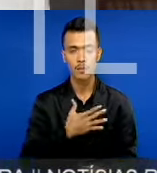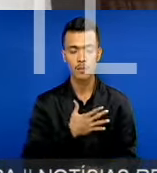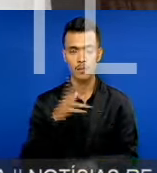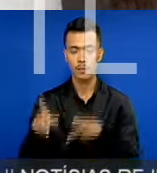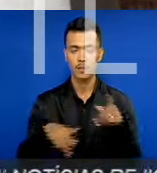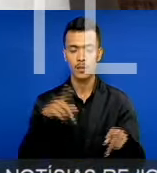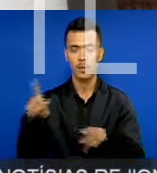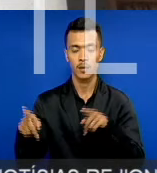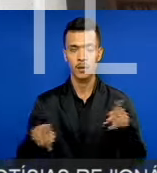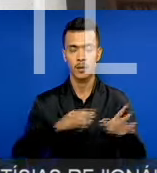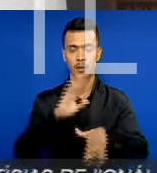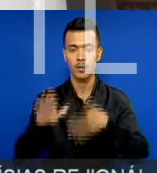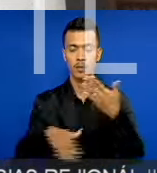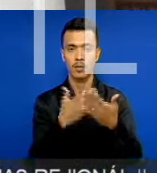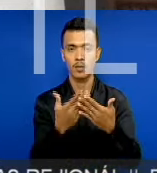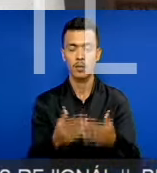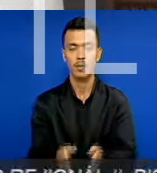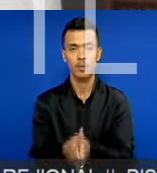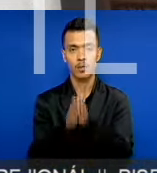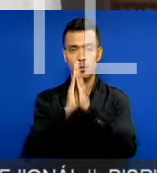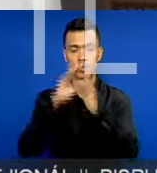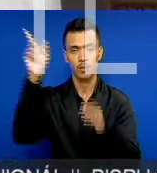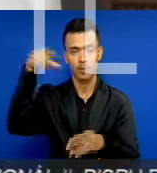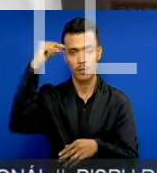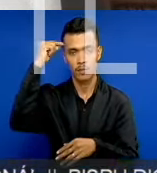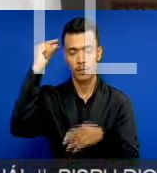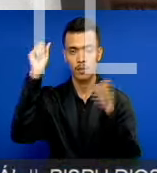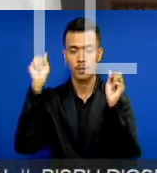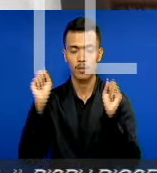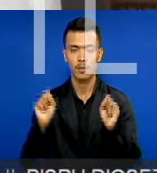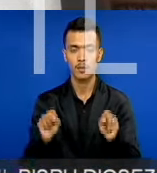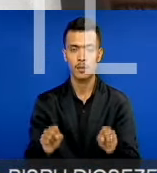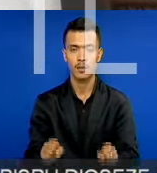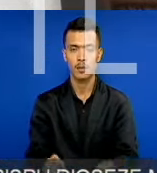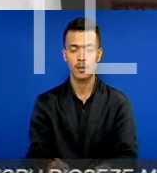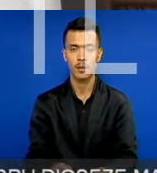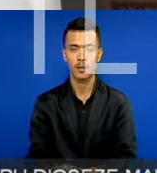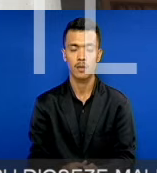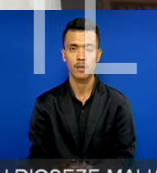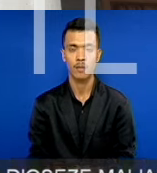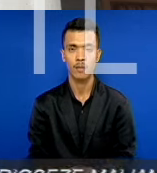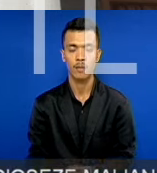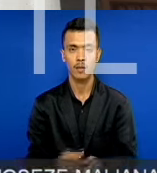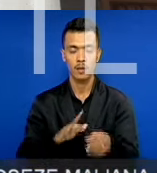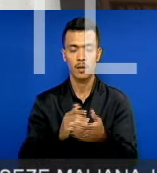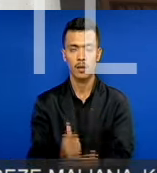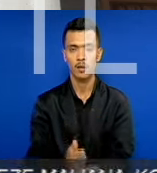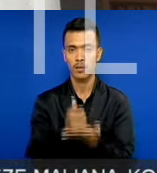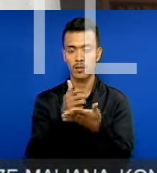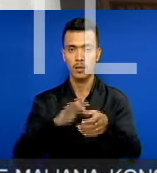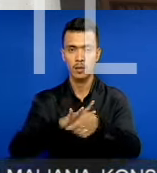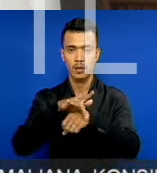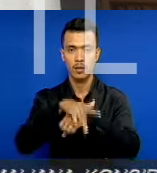né? Nema, hausse o governo, care se viva ainda ne la seri tu amba la berta tu no no ten